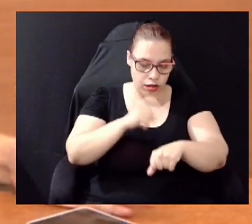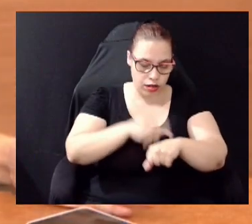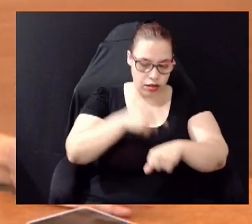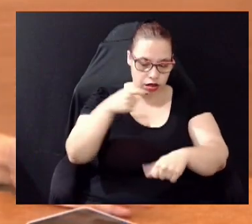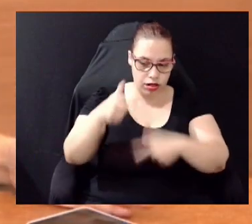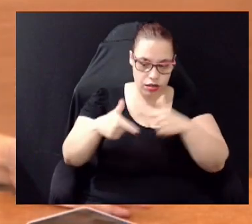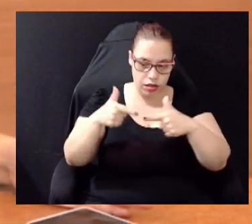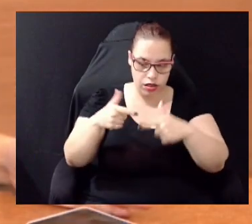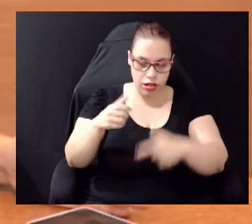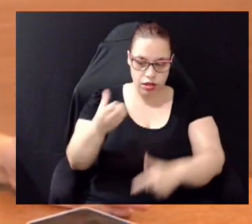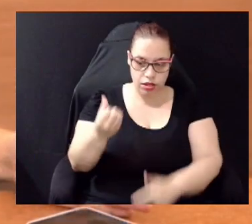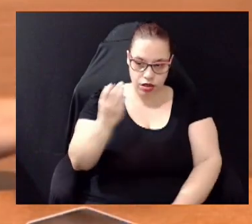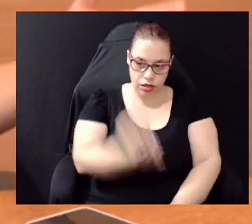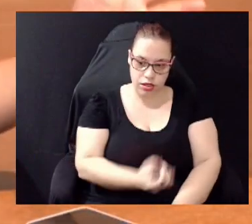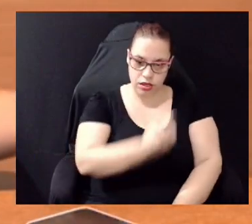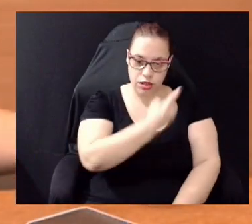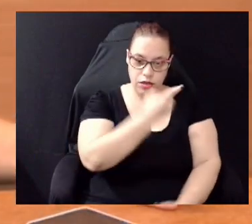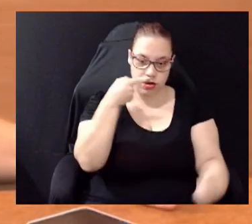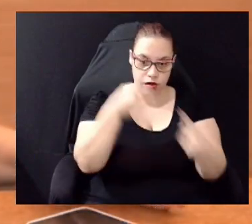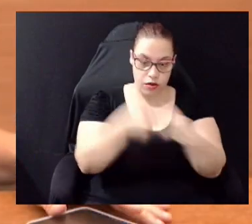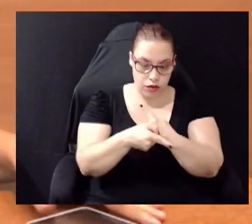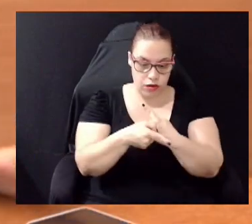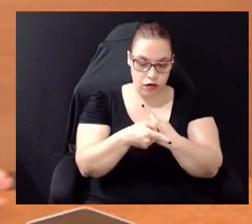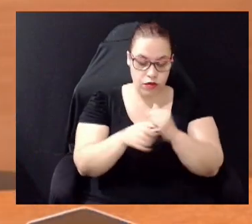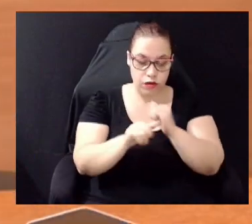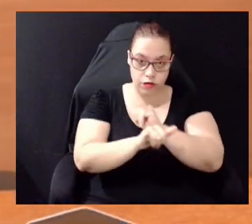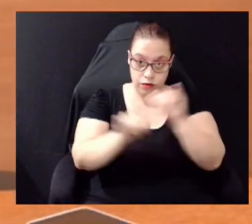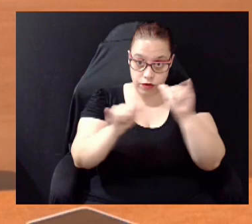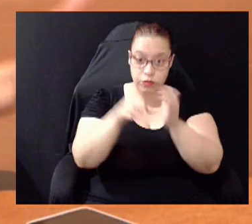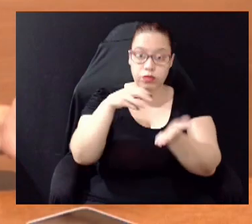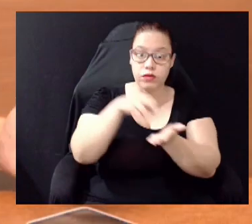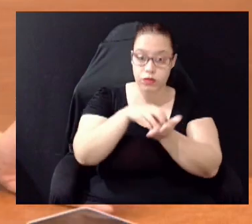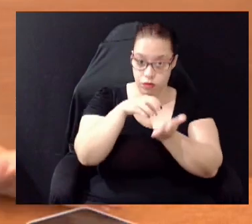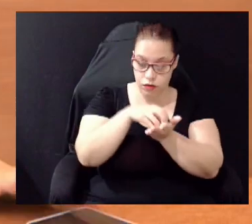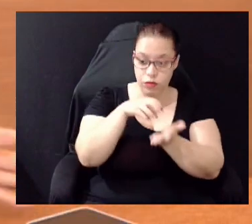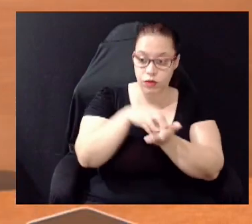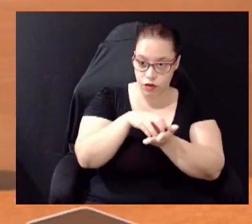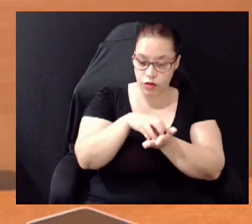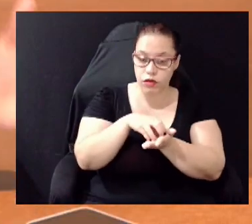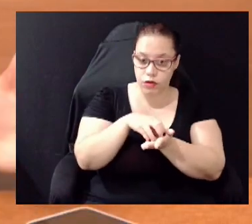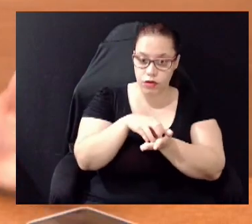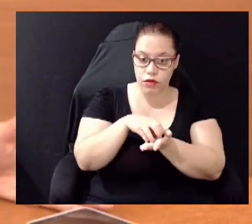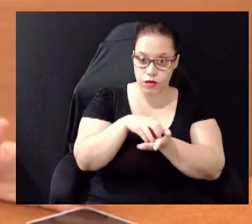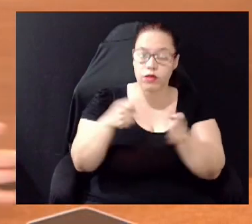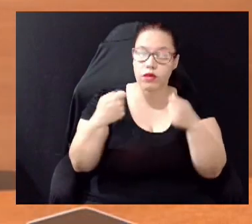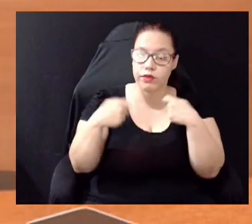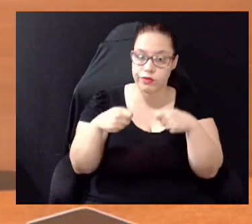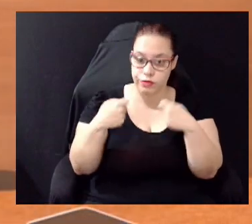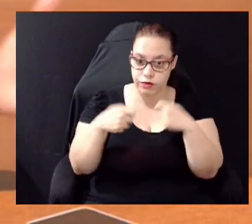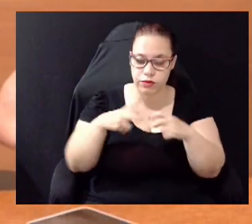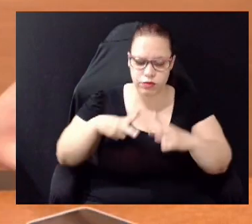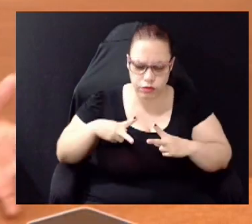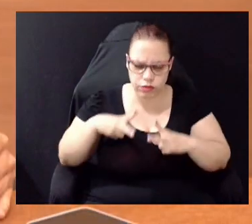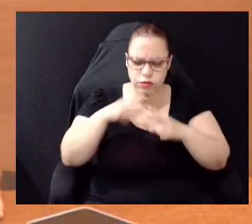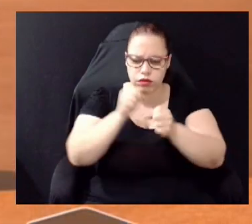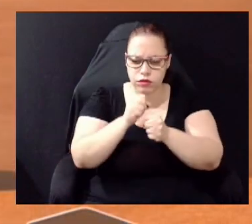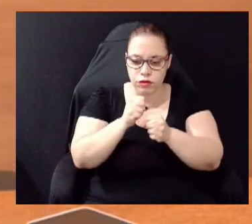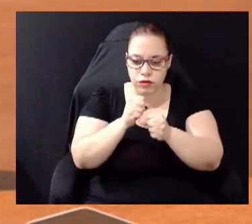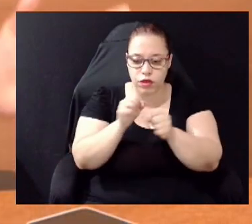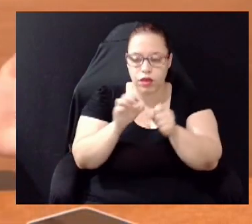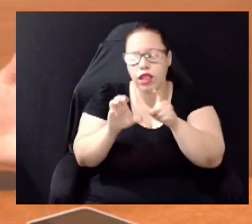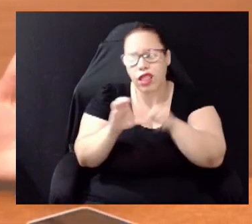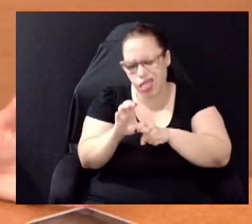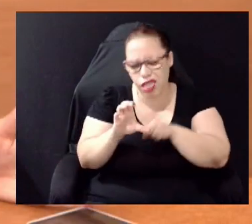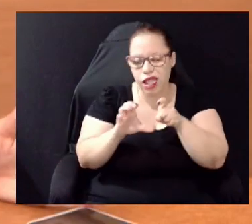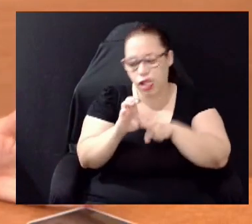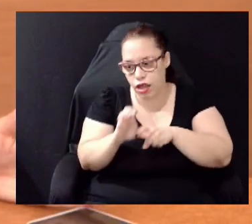escala 6x1. Essa vai ser uma campanha central, é uma campanha que vai precisar toda a força, que depende, né? A gente sabe que o